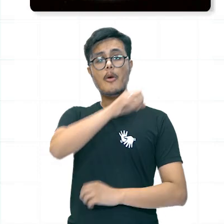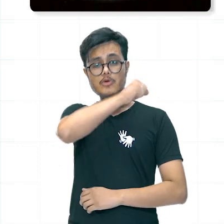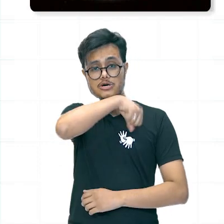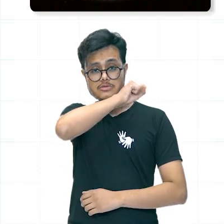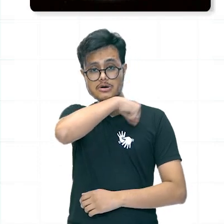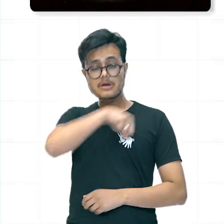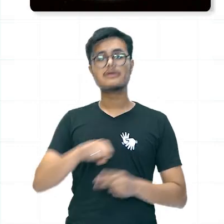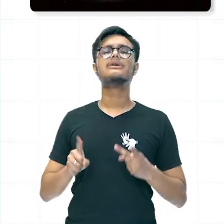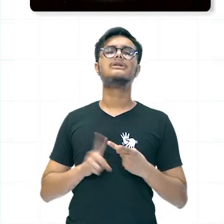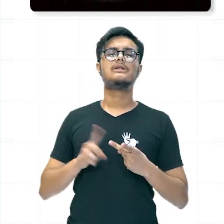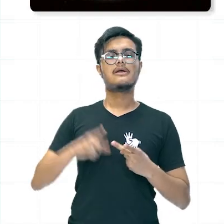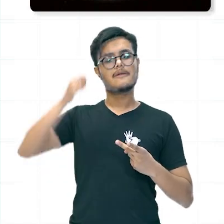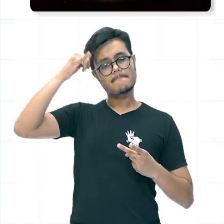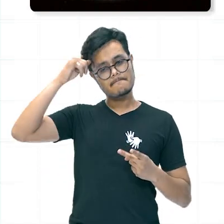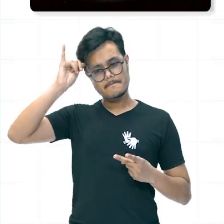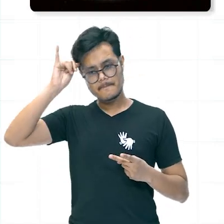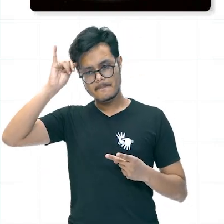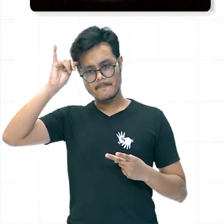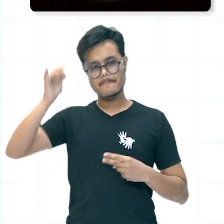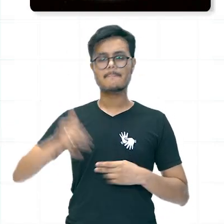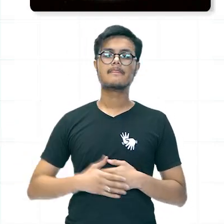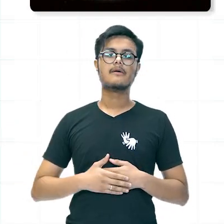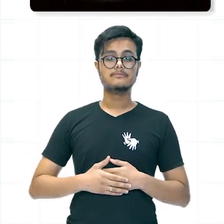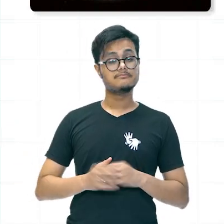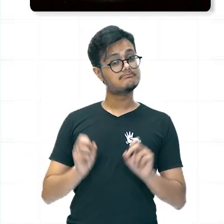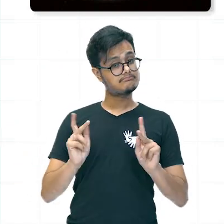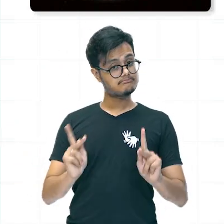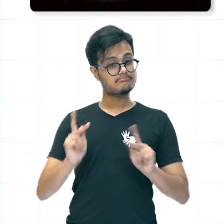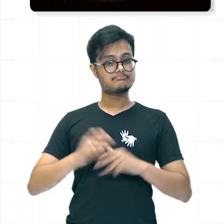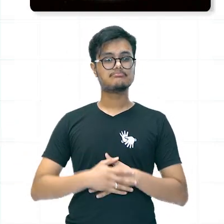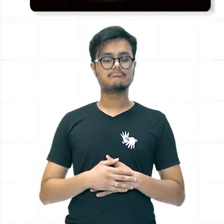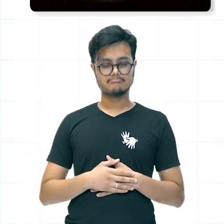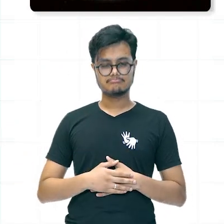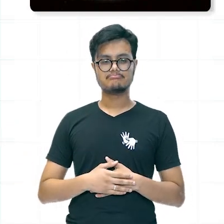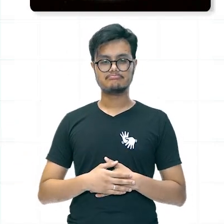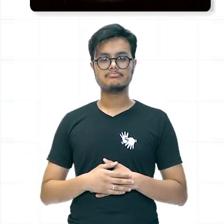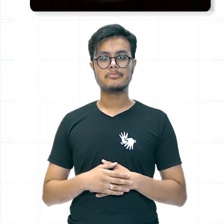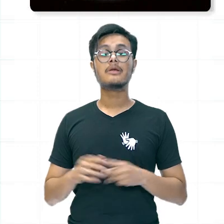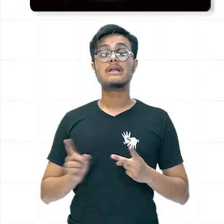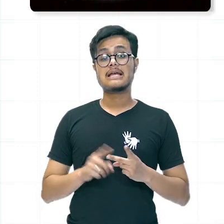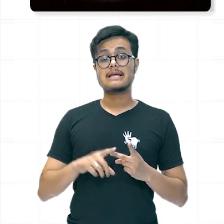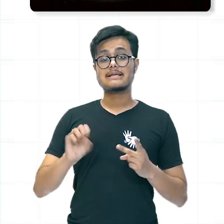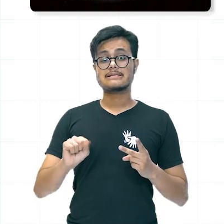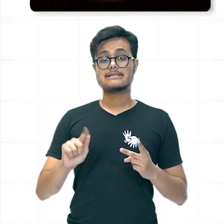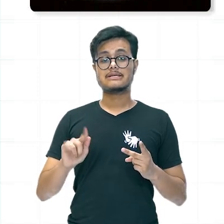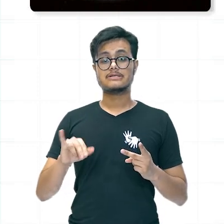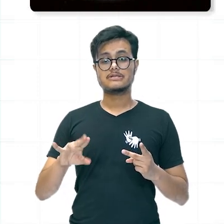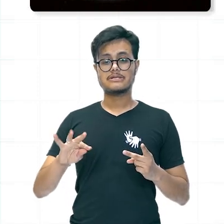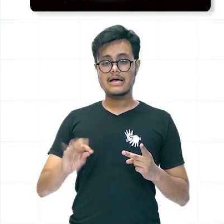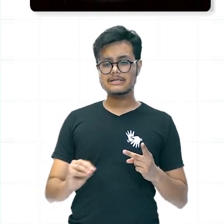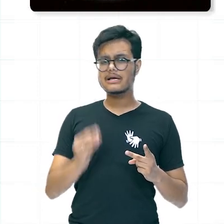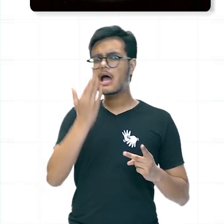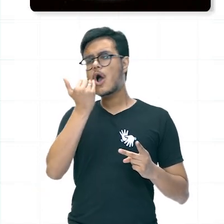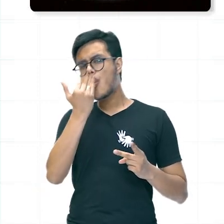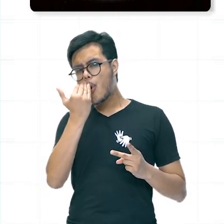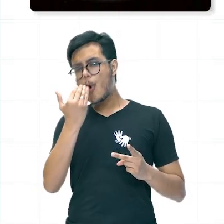e a tênia saginata, que vai ter como hospedeiro intermediário o boi. Quando a pessoa ingere, né, os ovos da